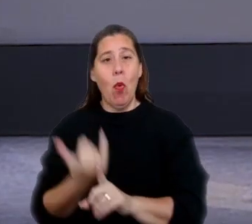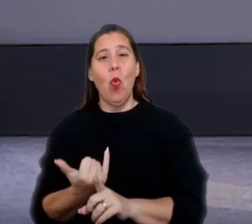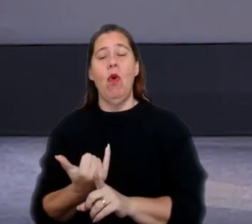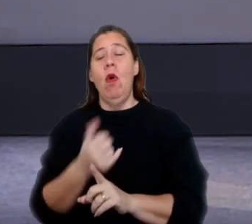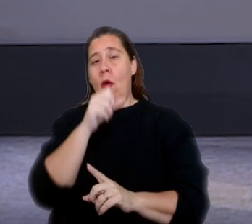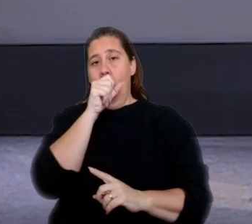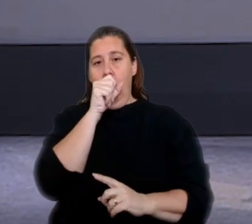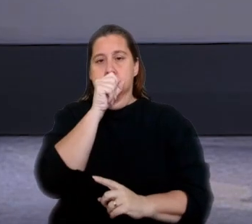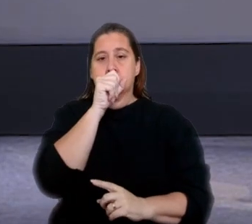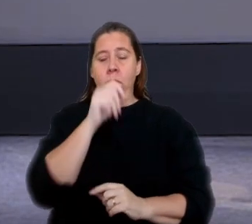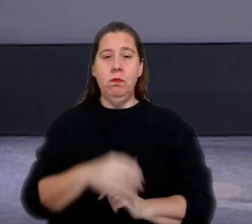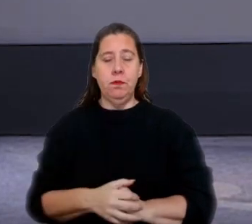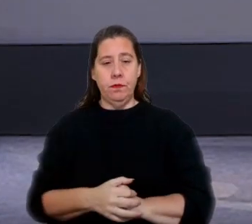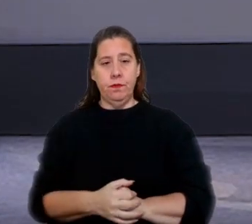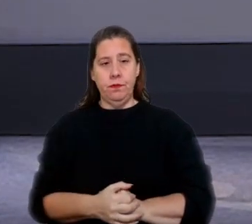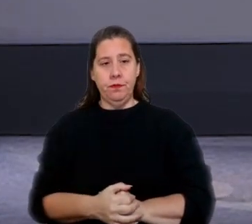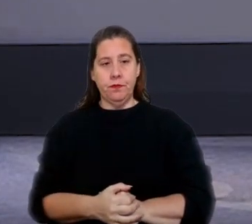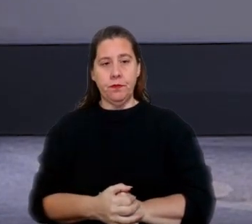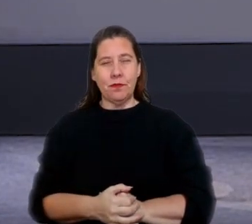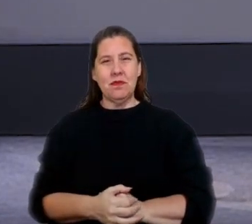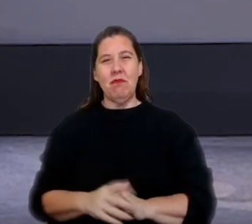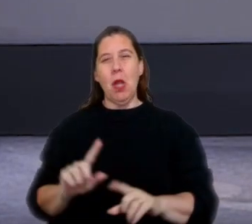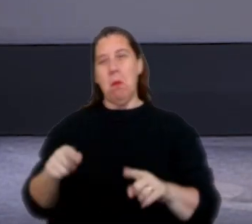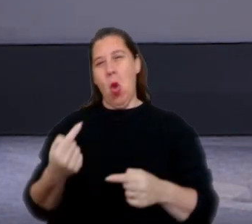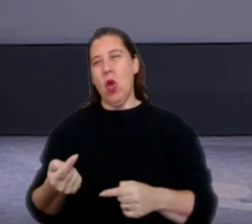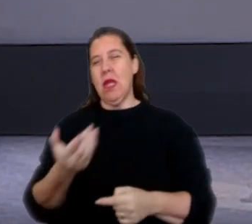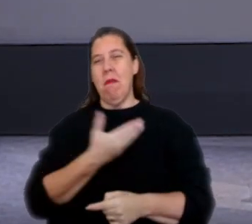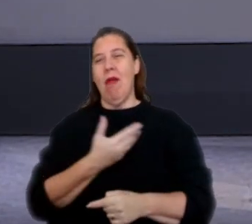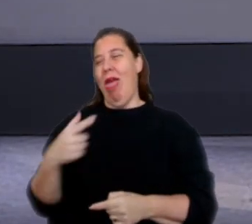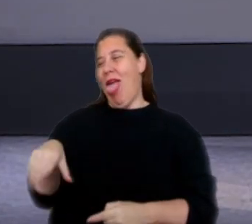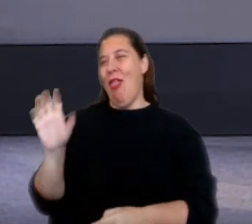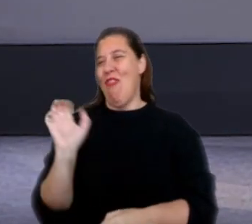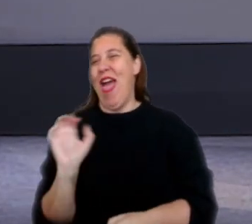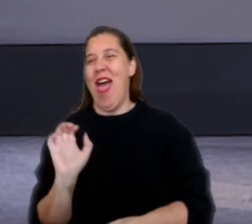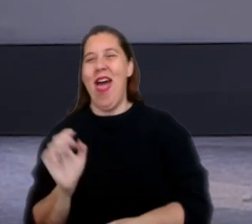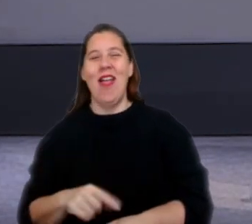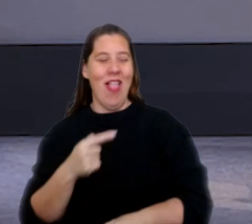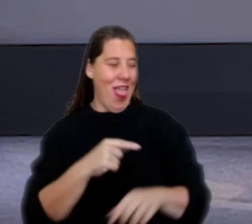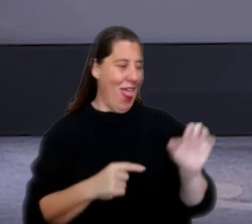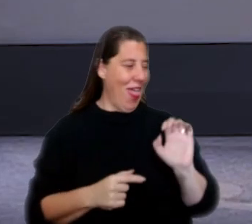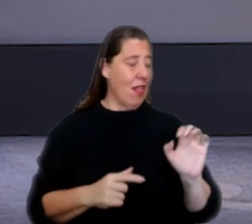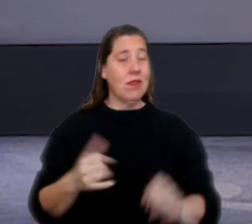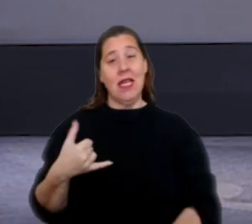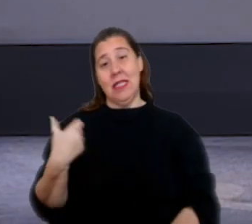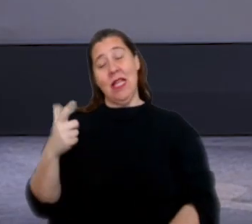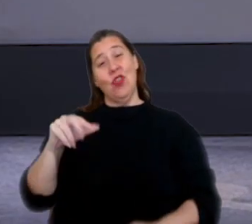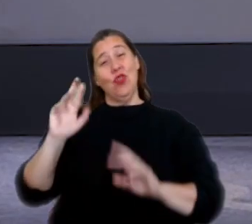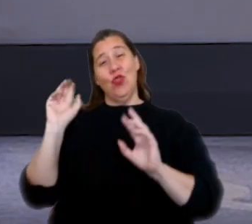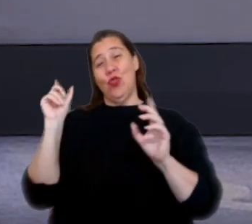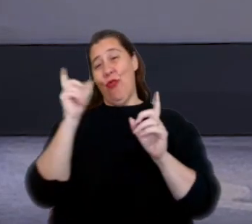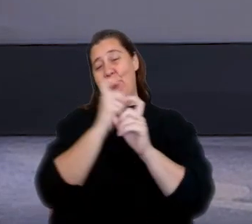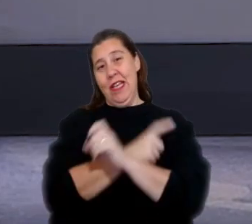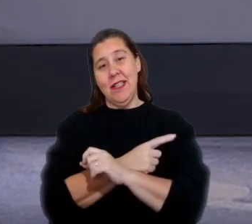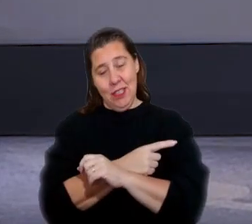que acho que depois foi, né? Quando todo mundo começa a chamar de bichinha, de não sei o que, é muito difícil nessa